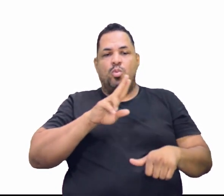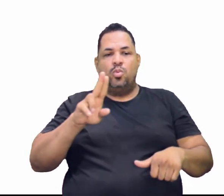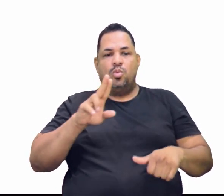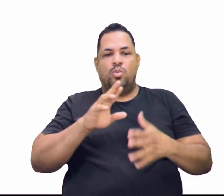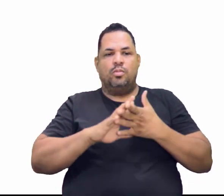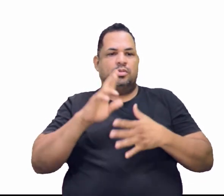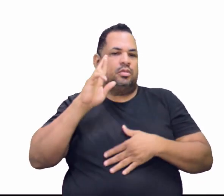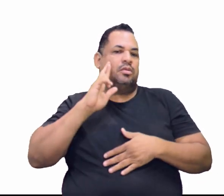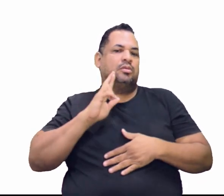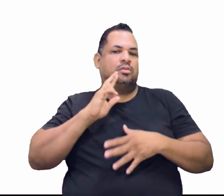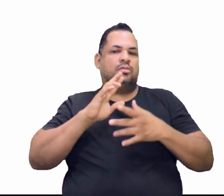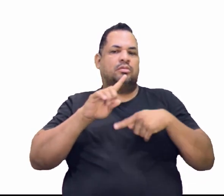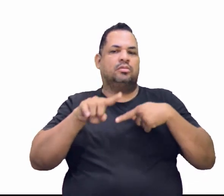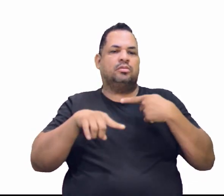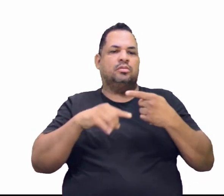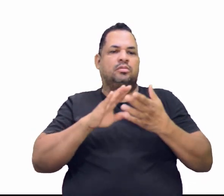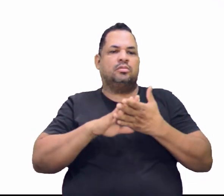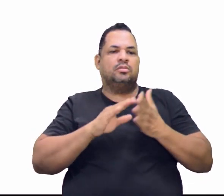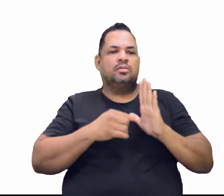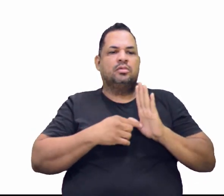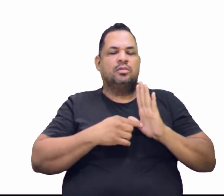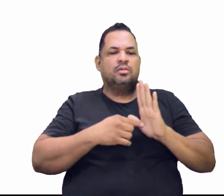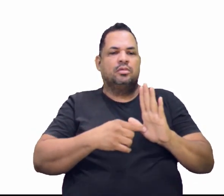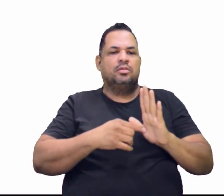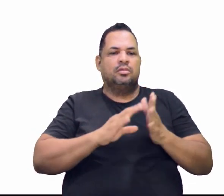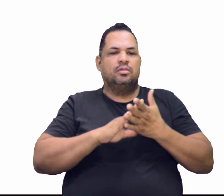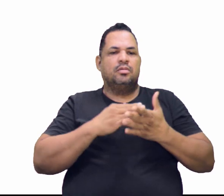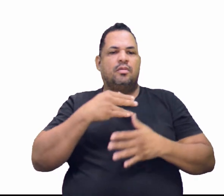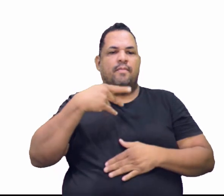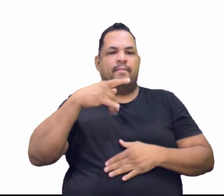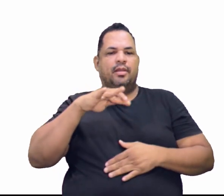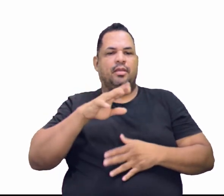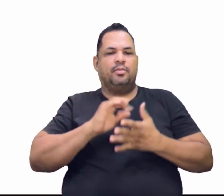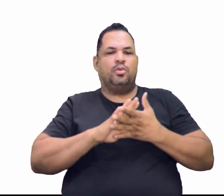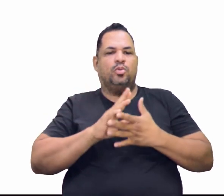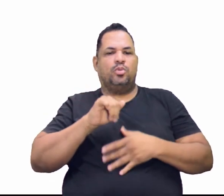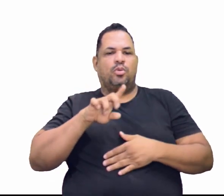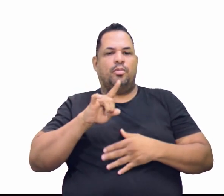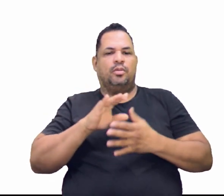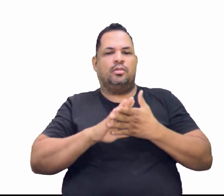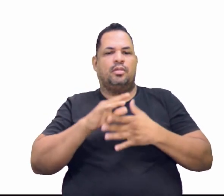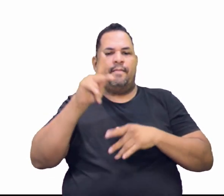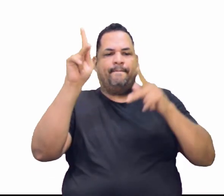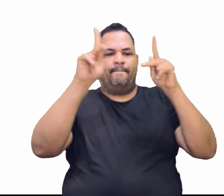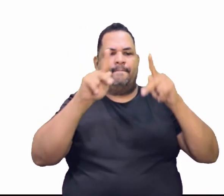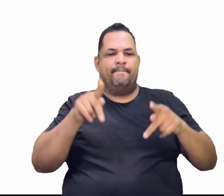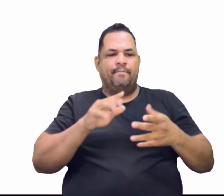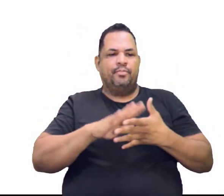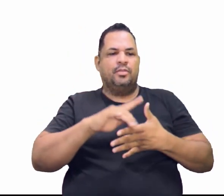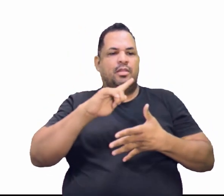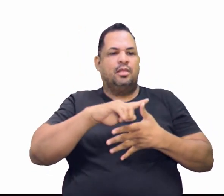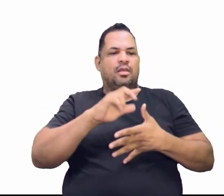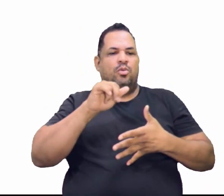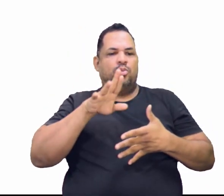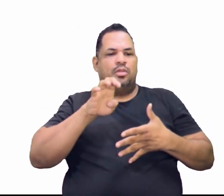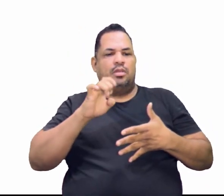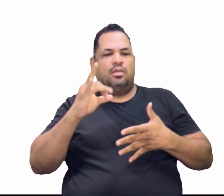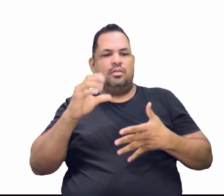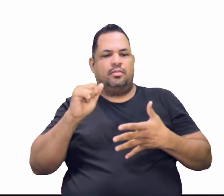ano depois que Rondon foi indicado ao Prêmio Nobel da Paz. Por quem? A.